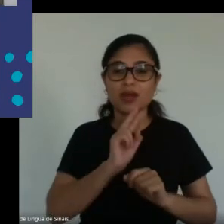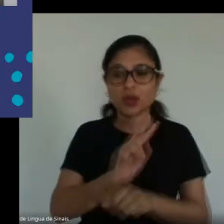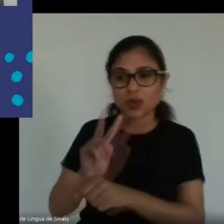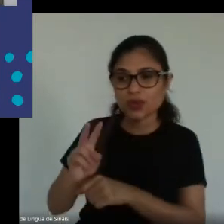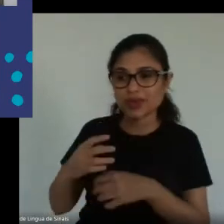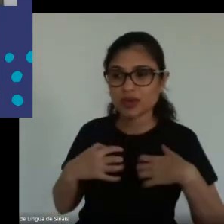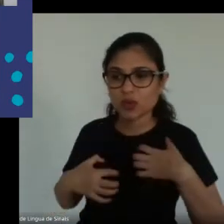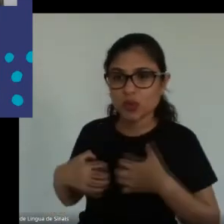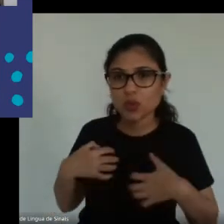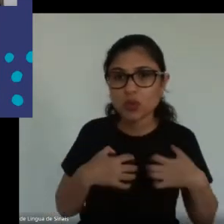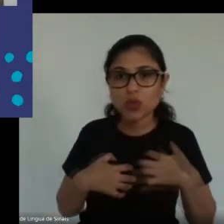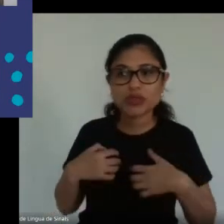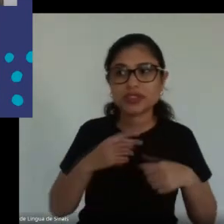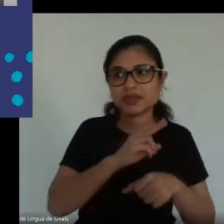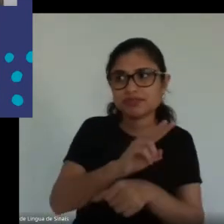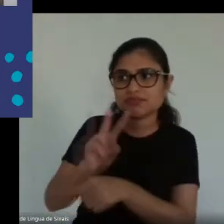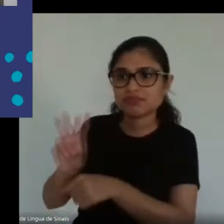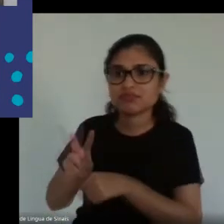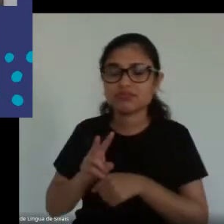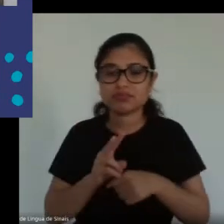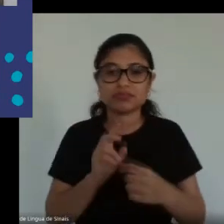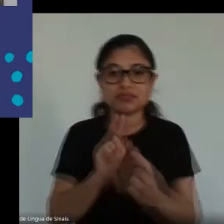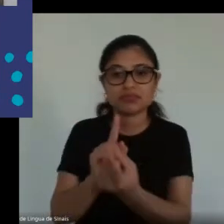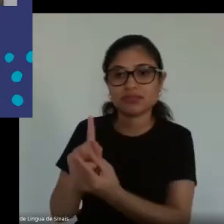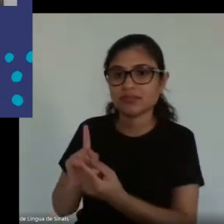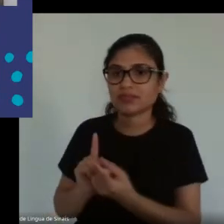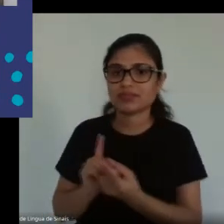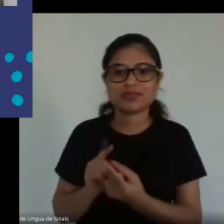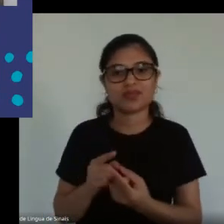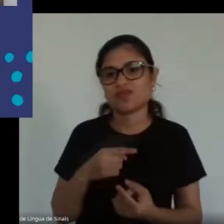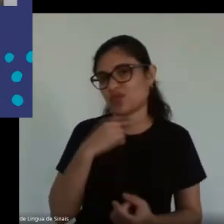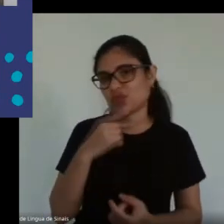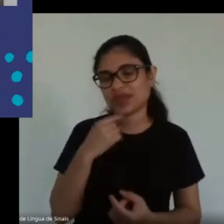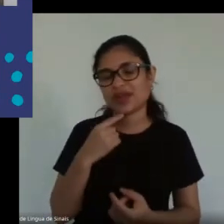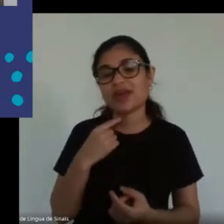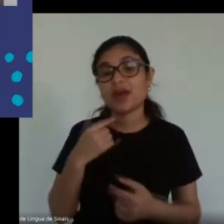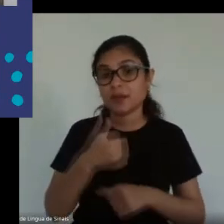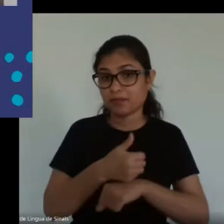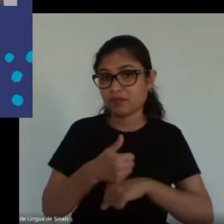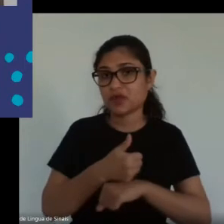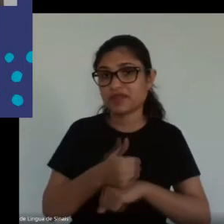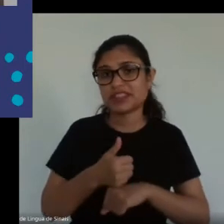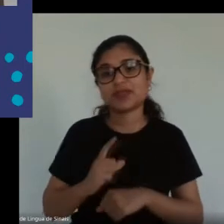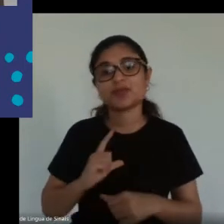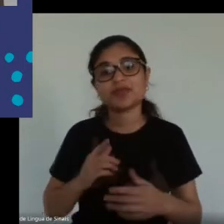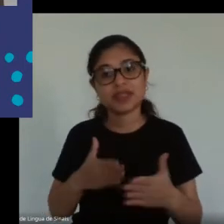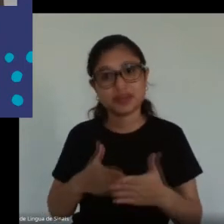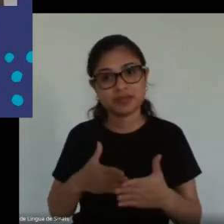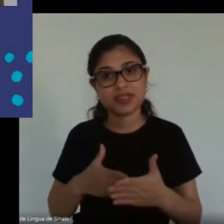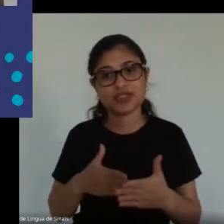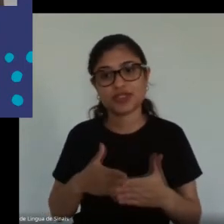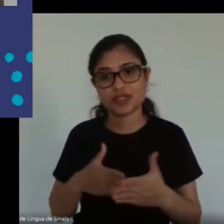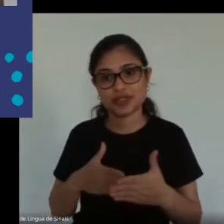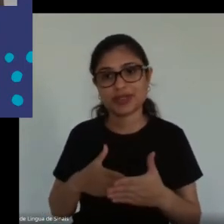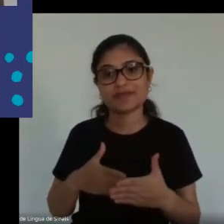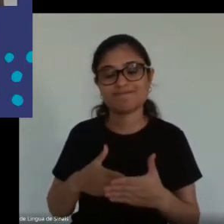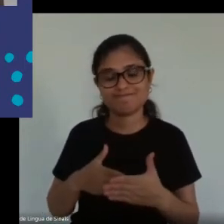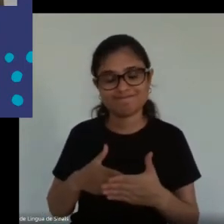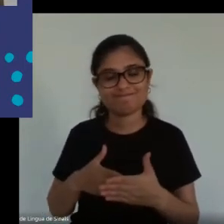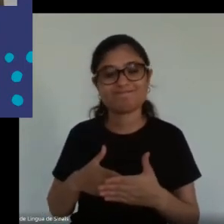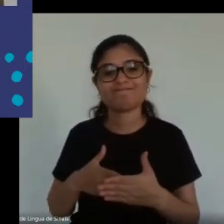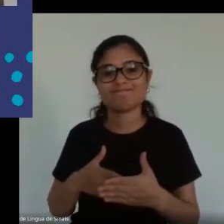mundo, e nós não vamos. A nossa profissão, ela também tem limite, tá? Ela tem limite para o